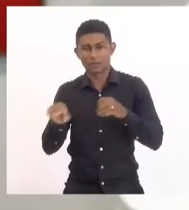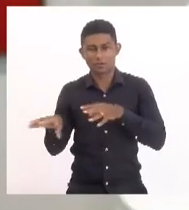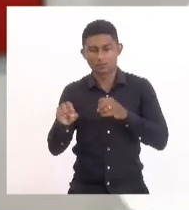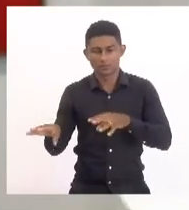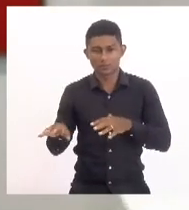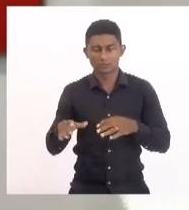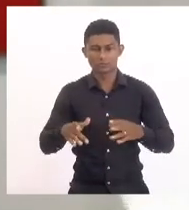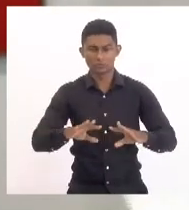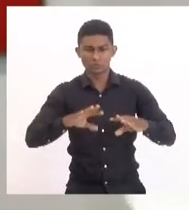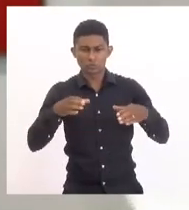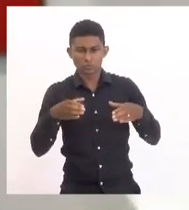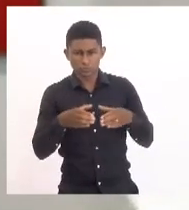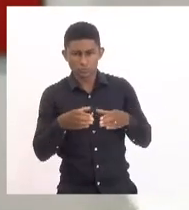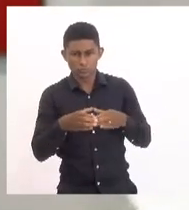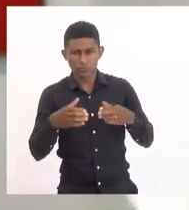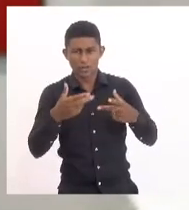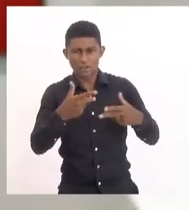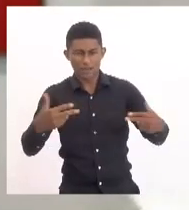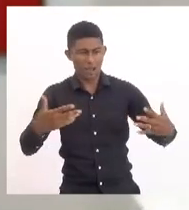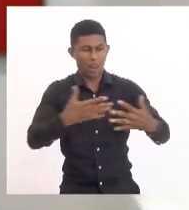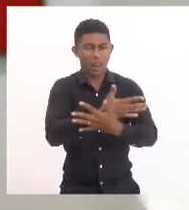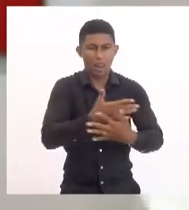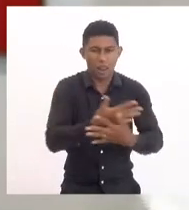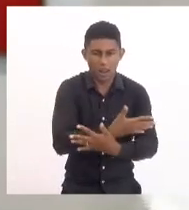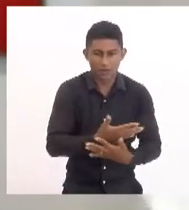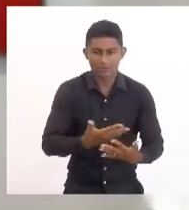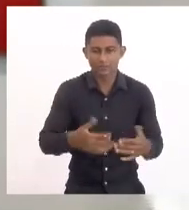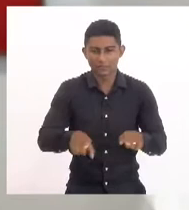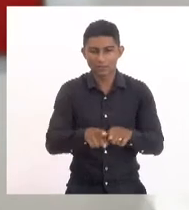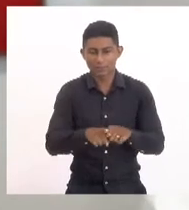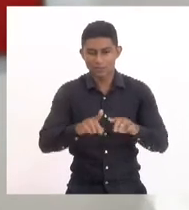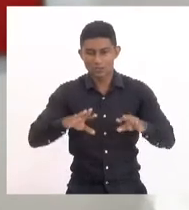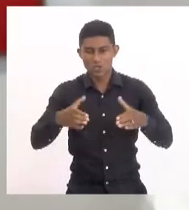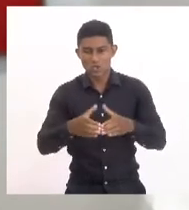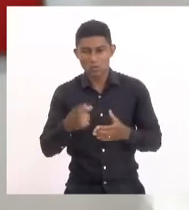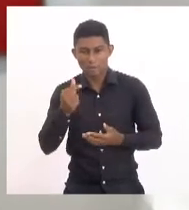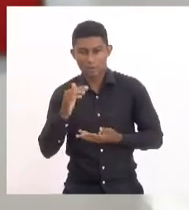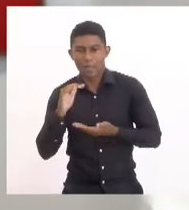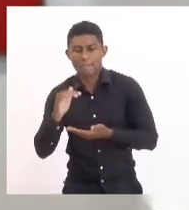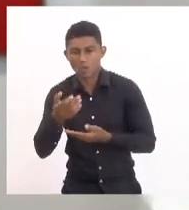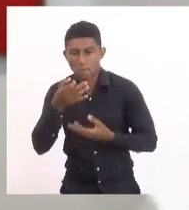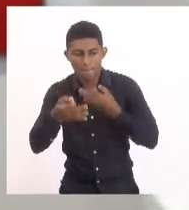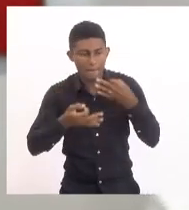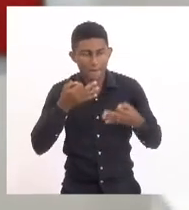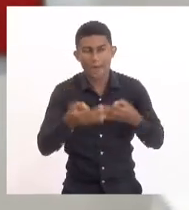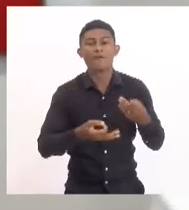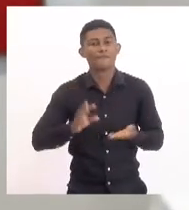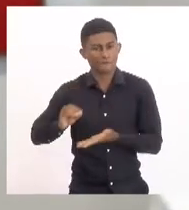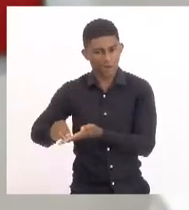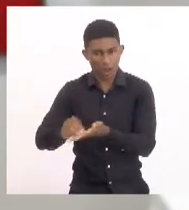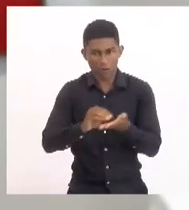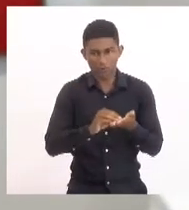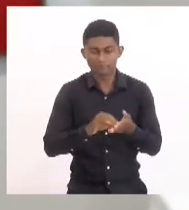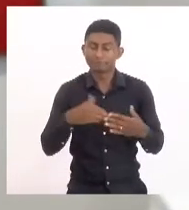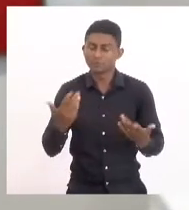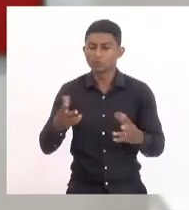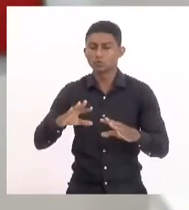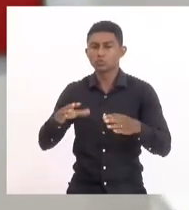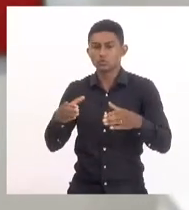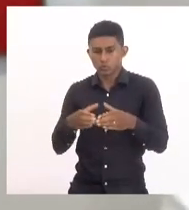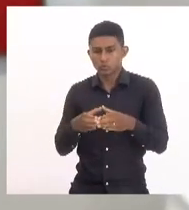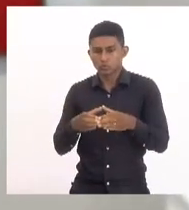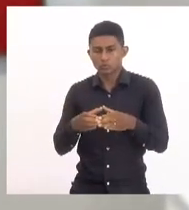Social, de Assuntos Municipais, Desenvolvimento Regional e de Orçamento. Para emitir parecer pela Comissão de Constituição e Justiça,